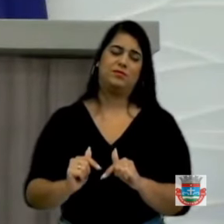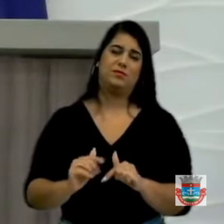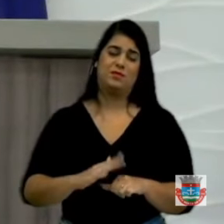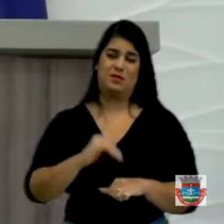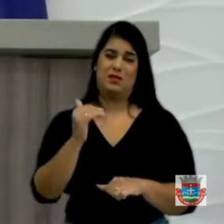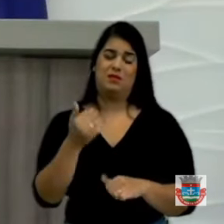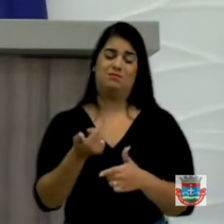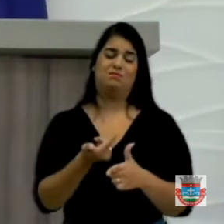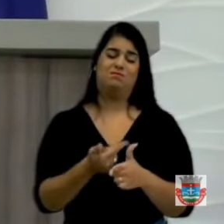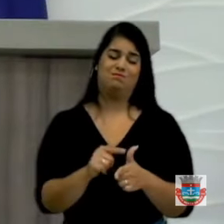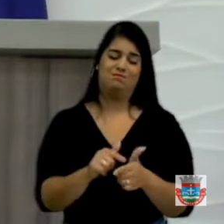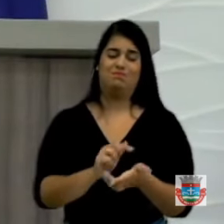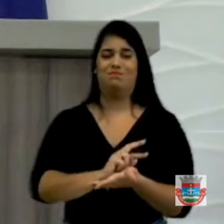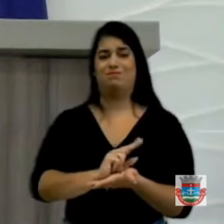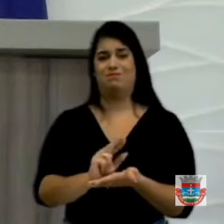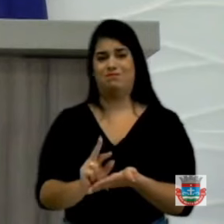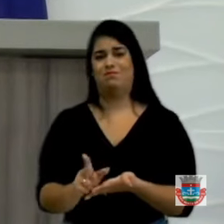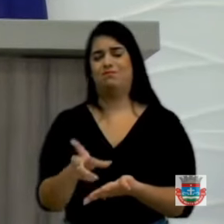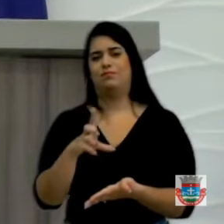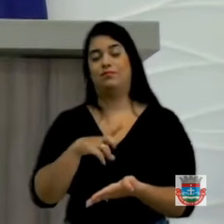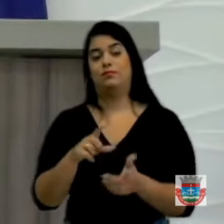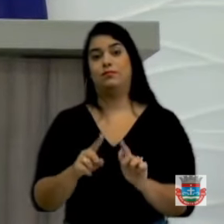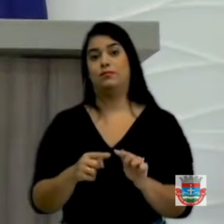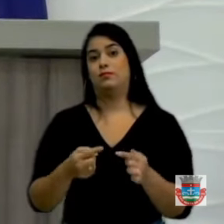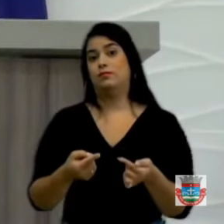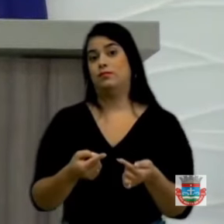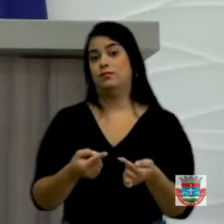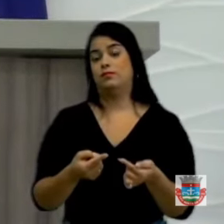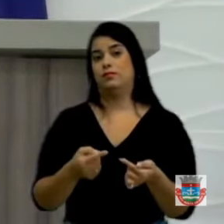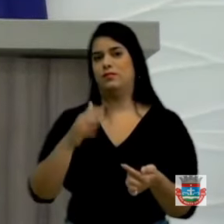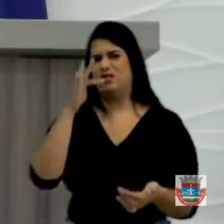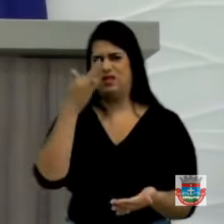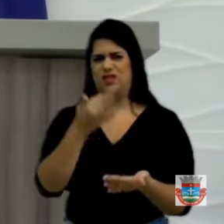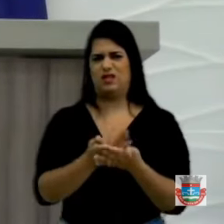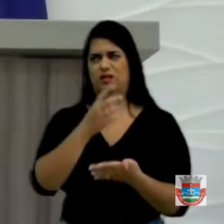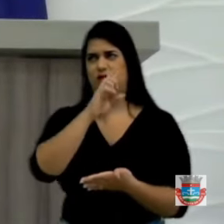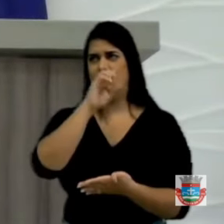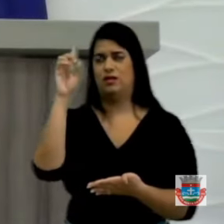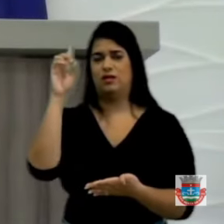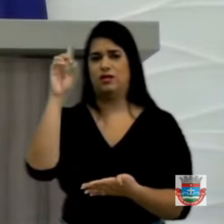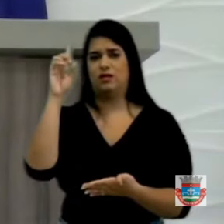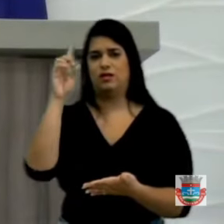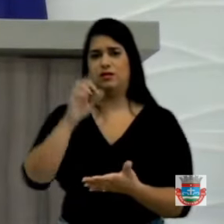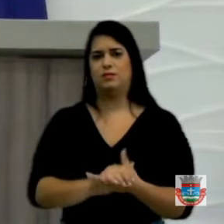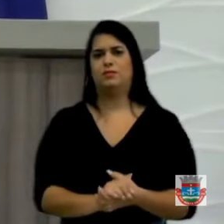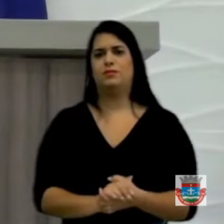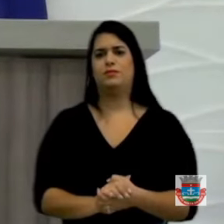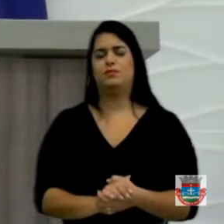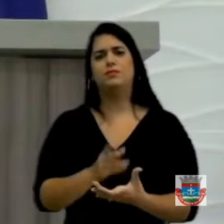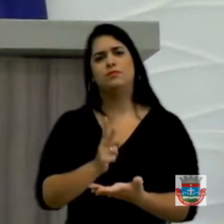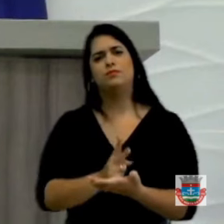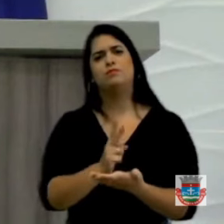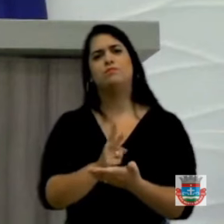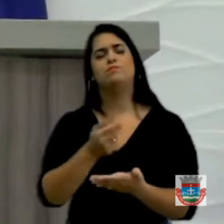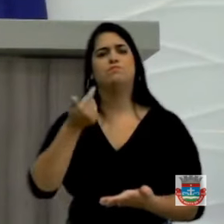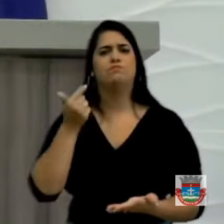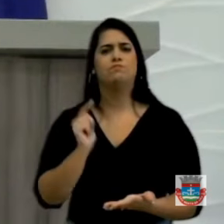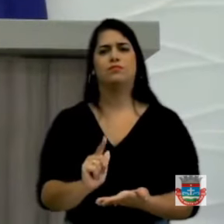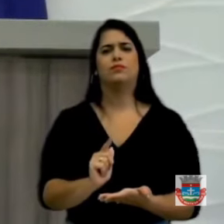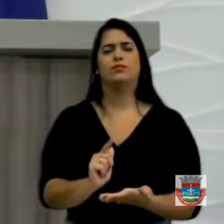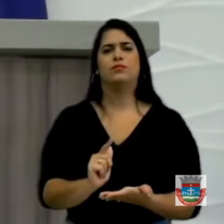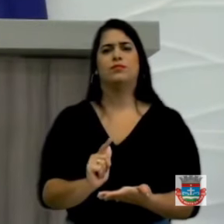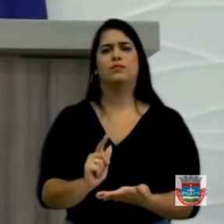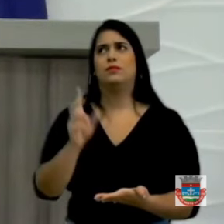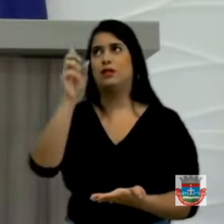coisas esse ano. Mas, com fé em Deus, a gente sempre vence, porque Deus está